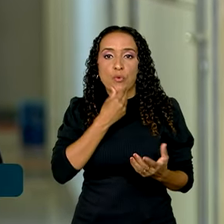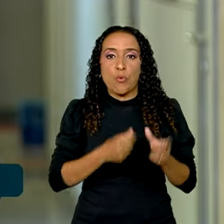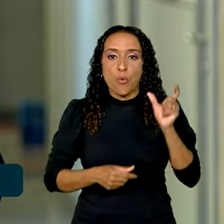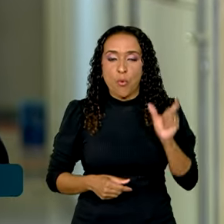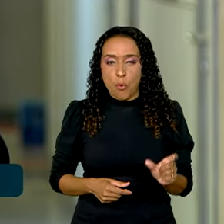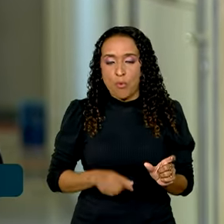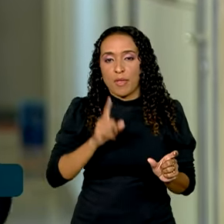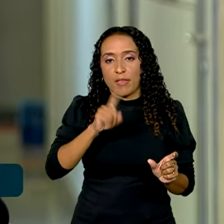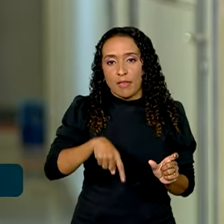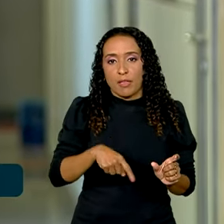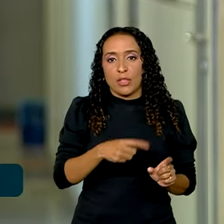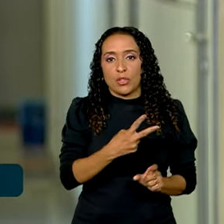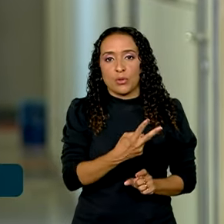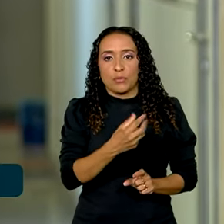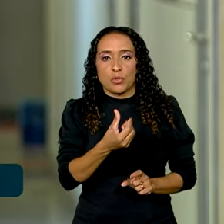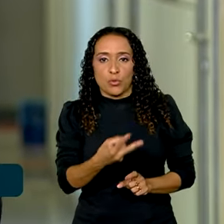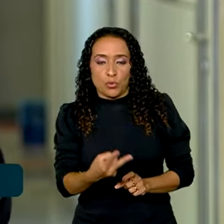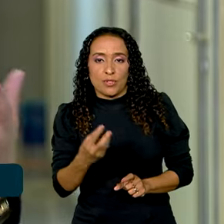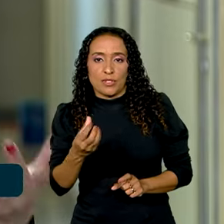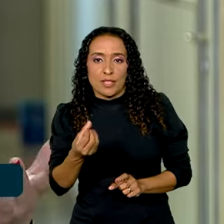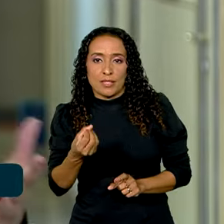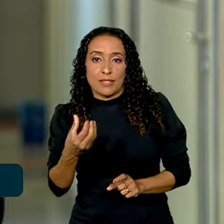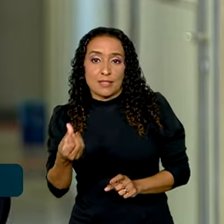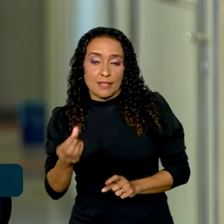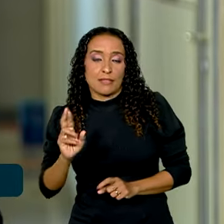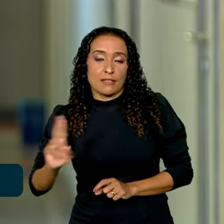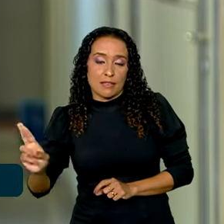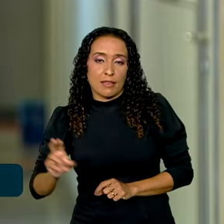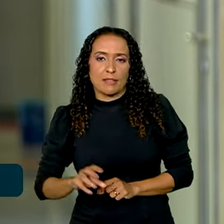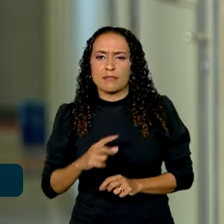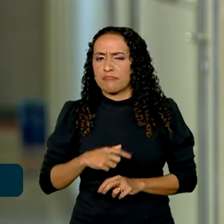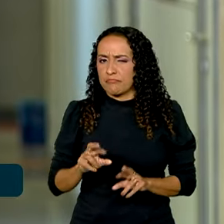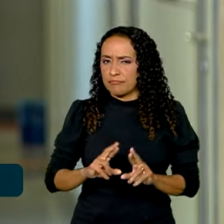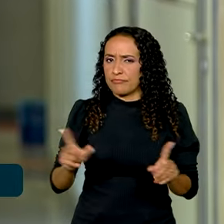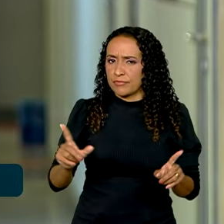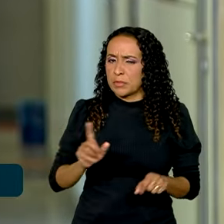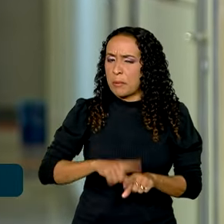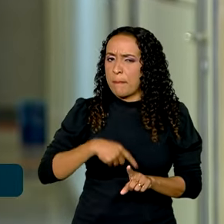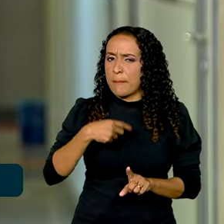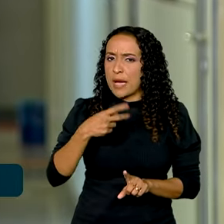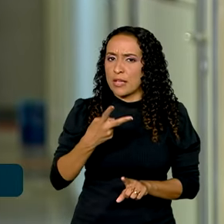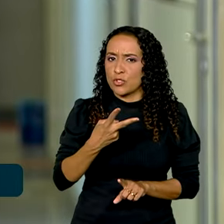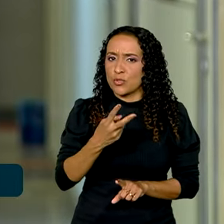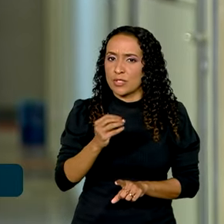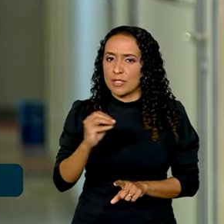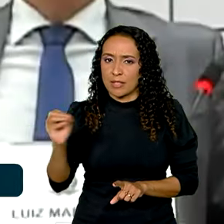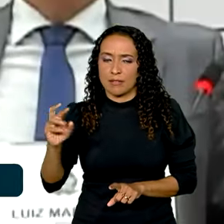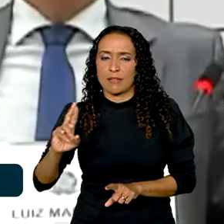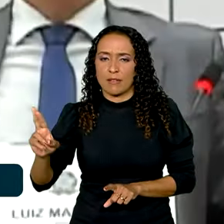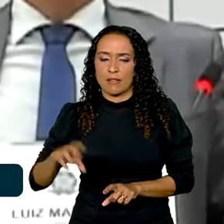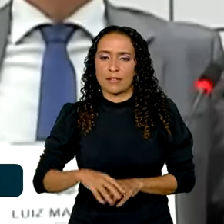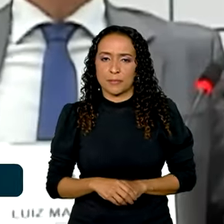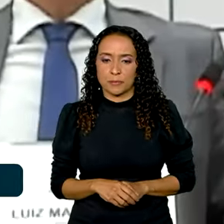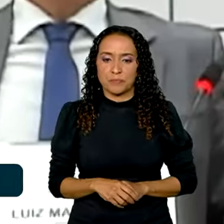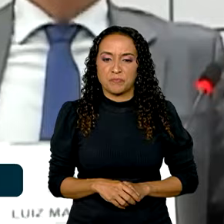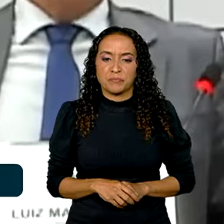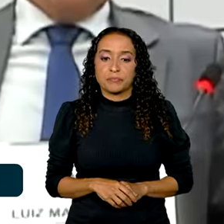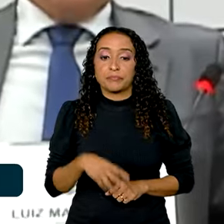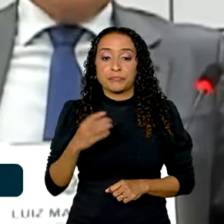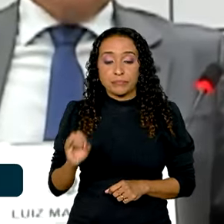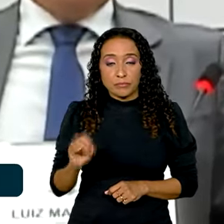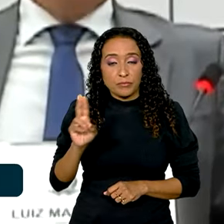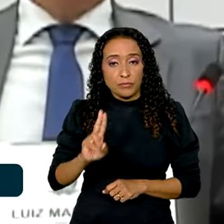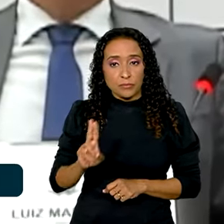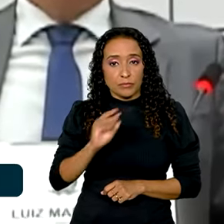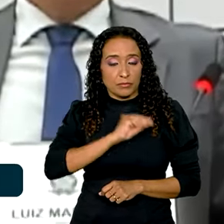médio deles é de R$ 2.206, uma diferença de mais de R$ 200. Quando usa o salário